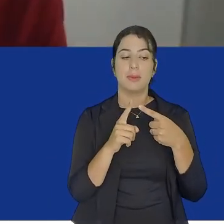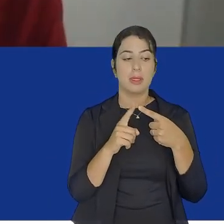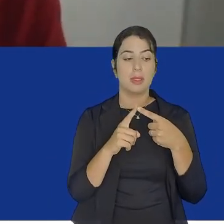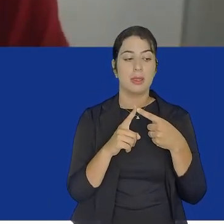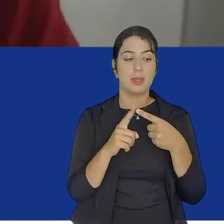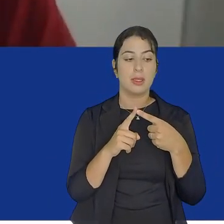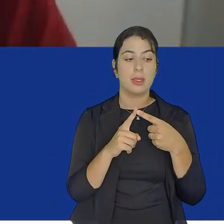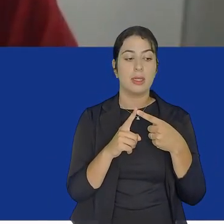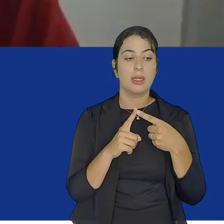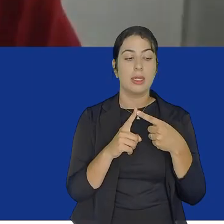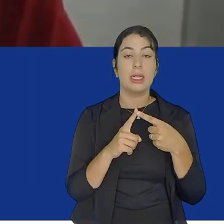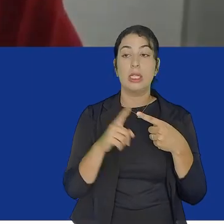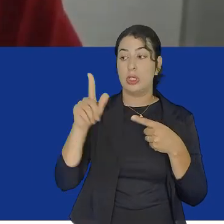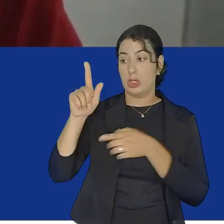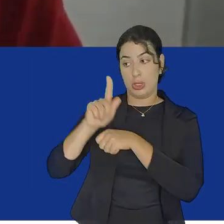na agenda do gestor